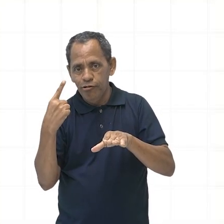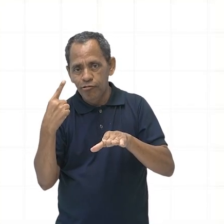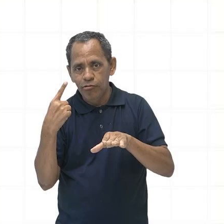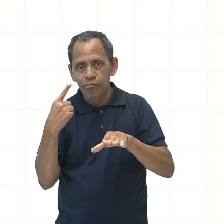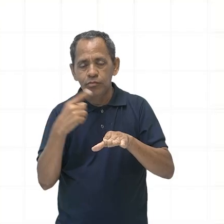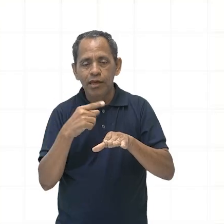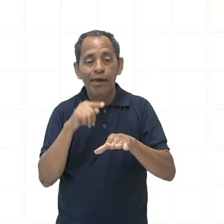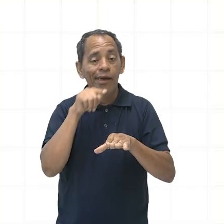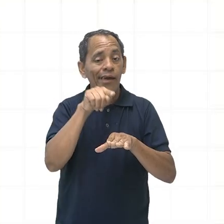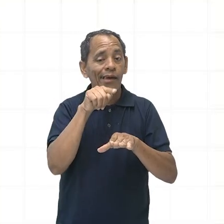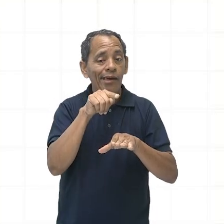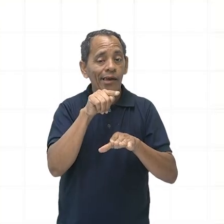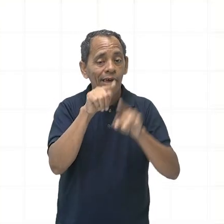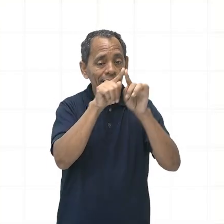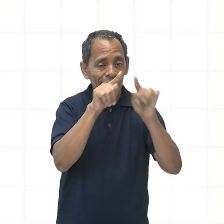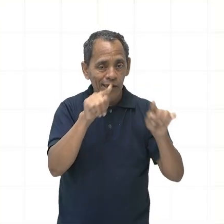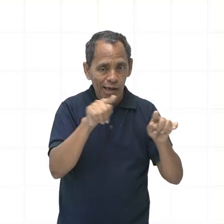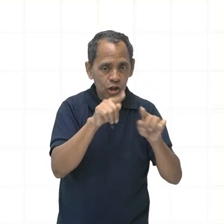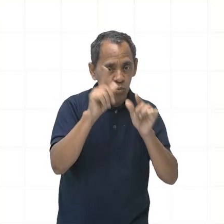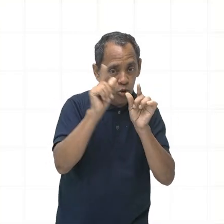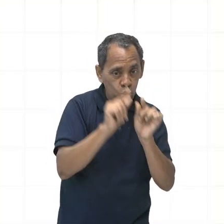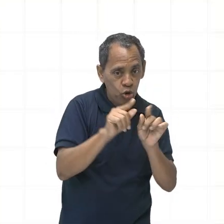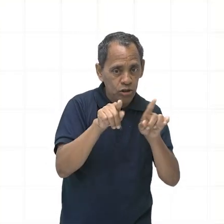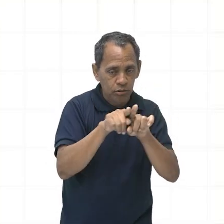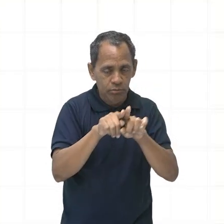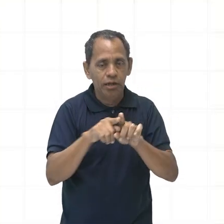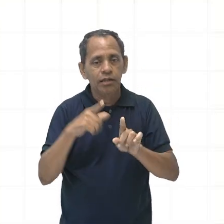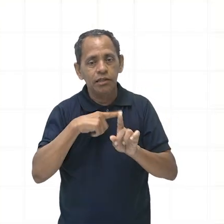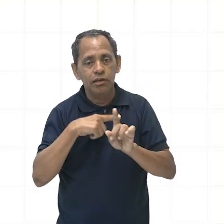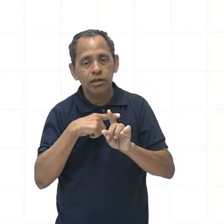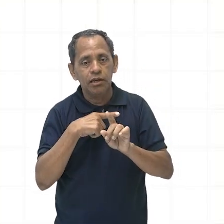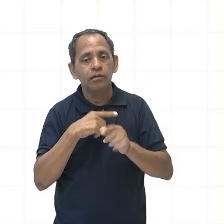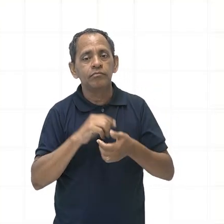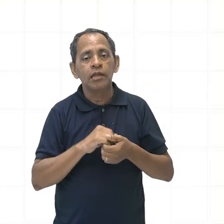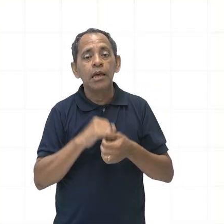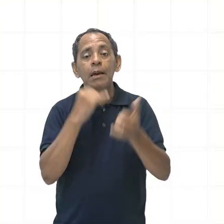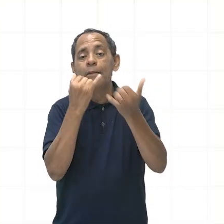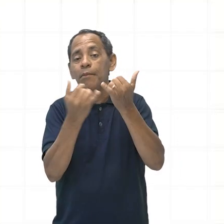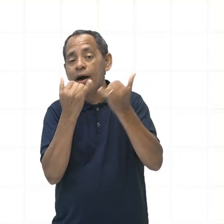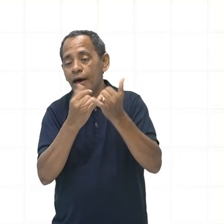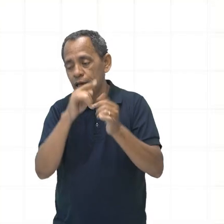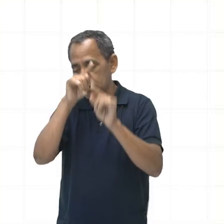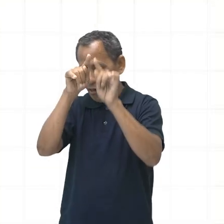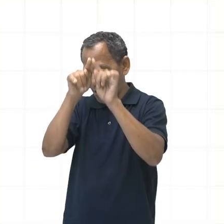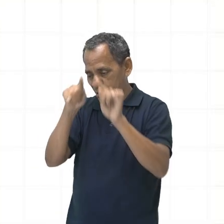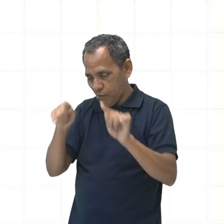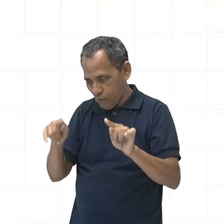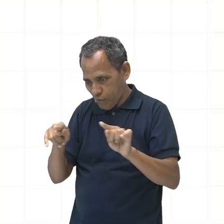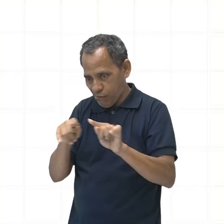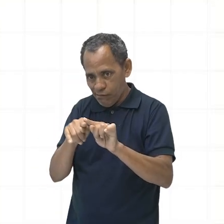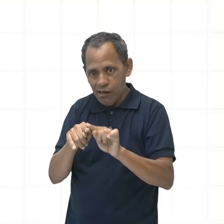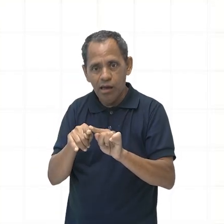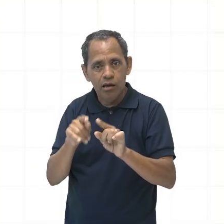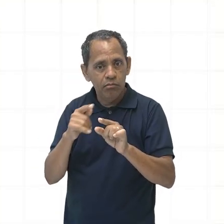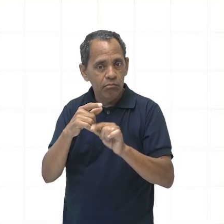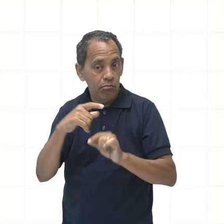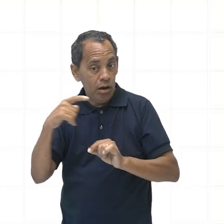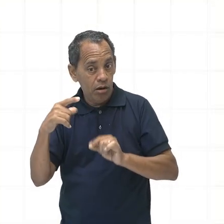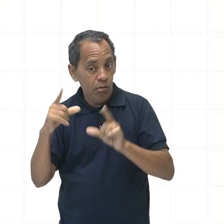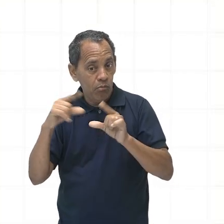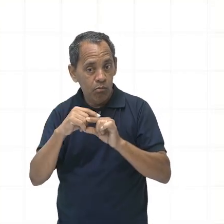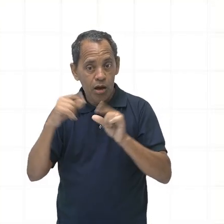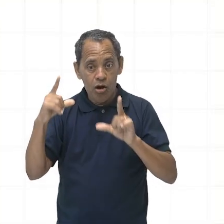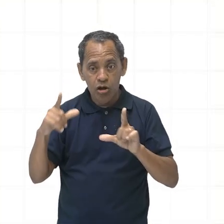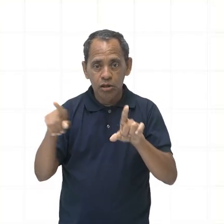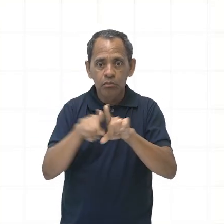E esse ângulo aqui pequeno, nesse triângulo menor, é semelhante a este outro triângulo aqui, por um outro